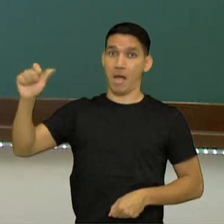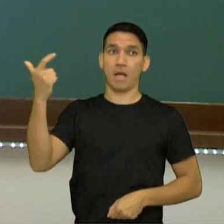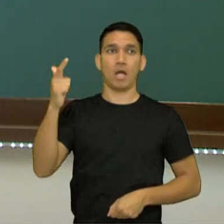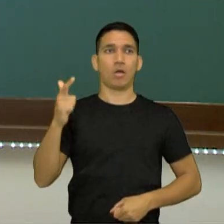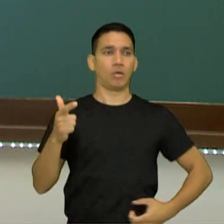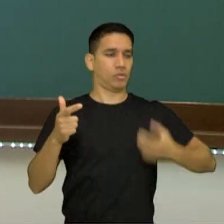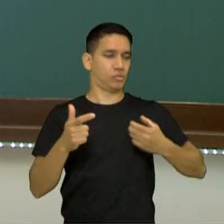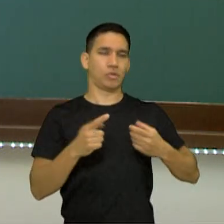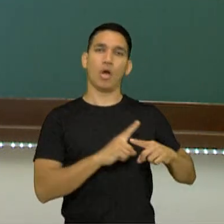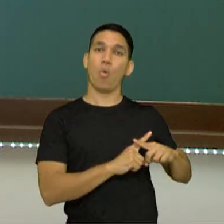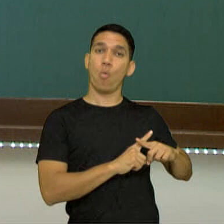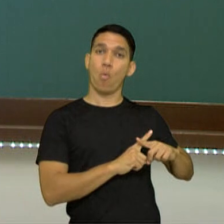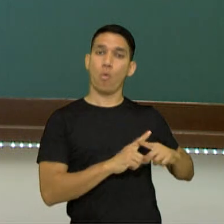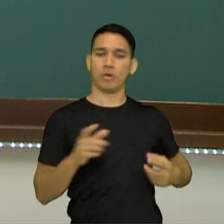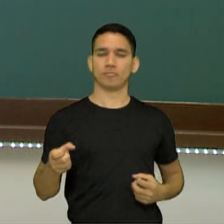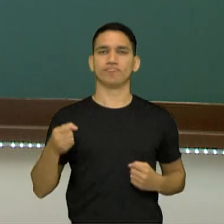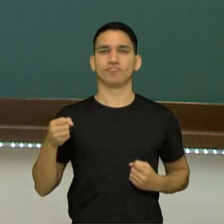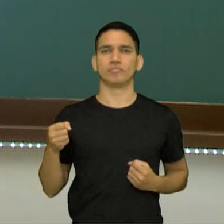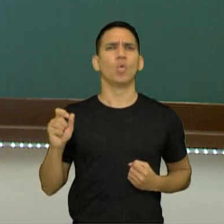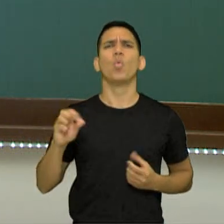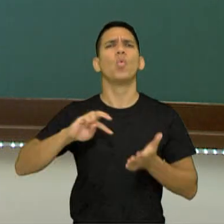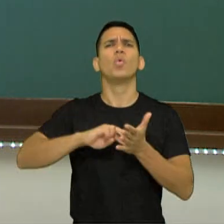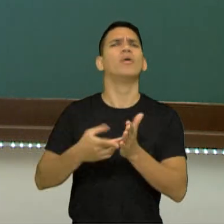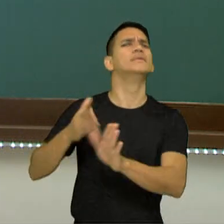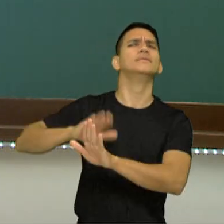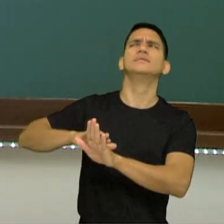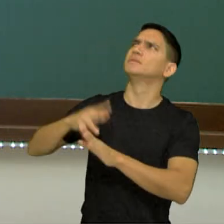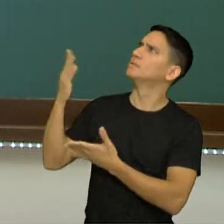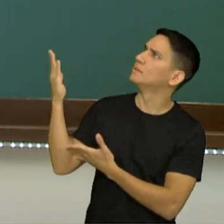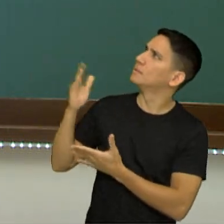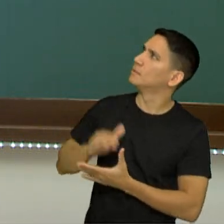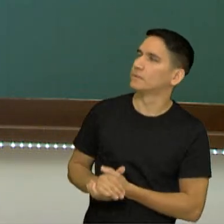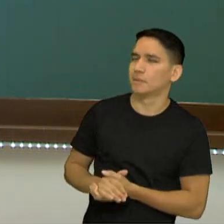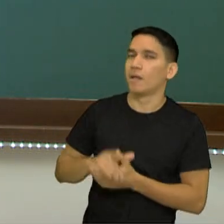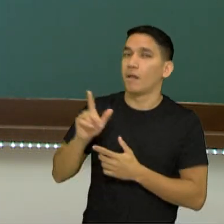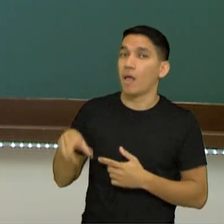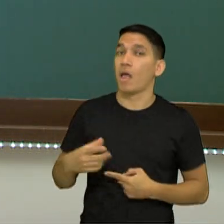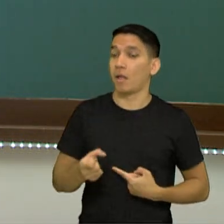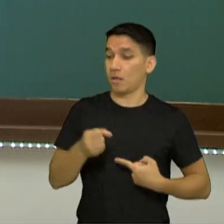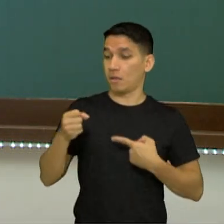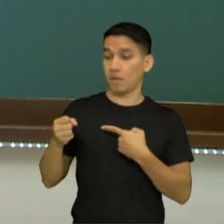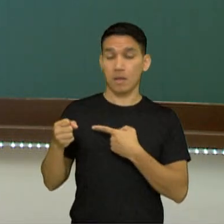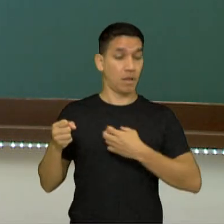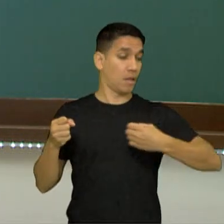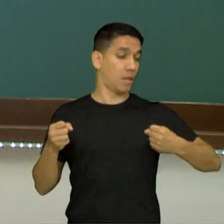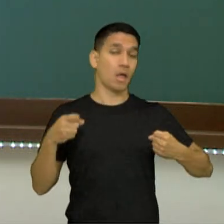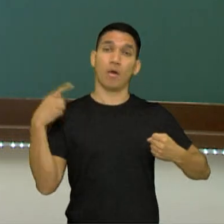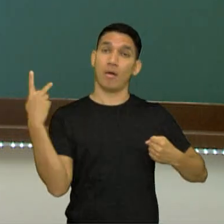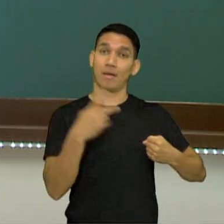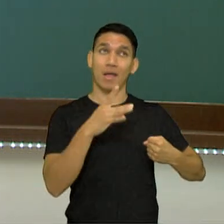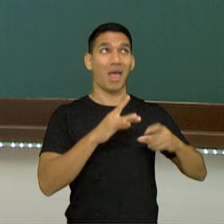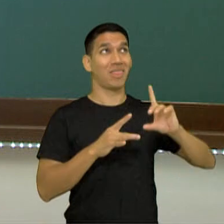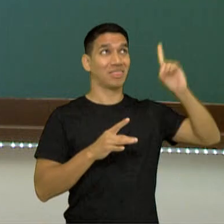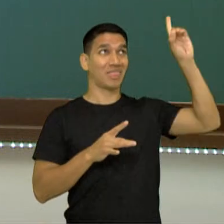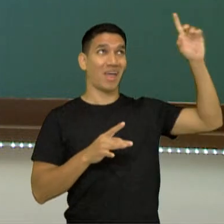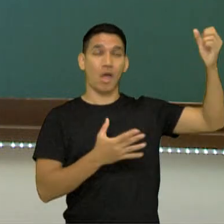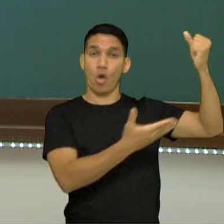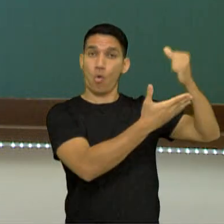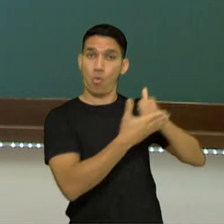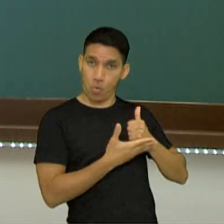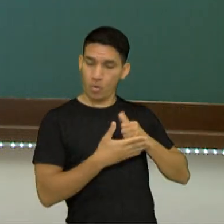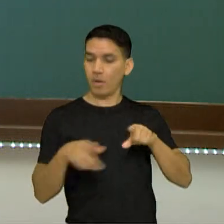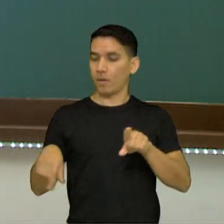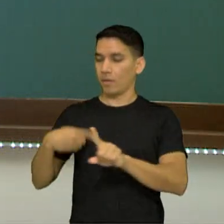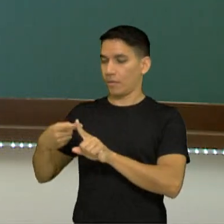Estão vendo, pessoal? Então o que isso simboliza, pessoal? O poder divino e o poder